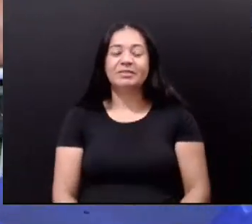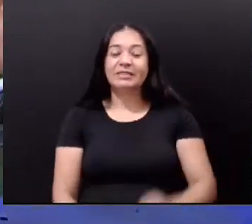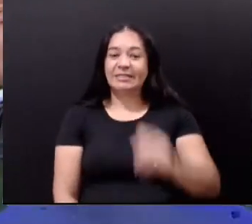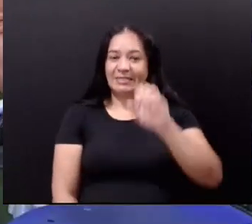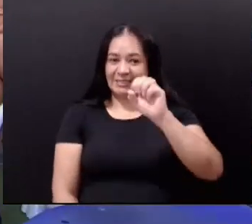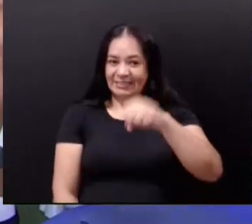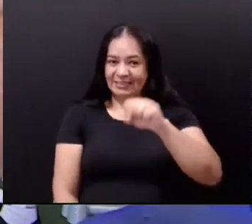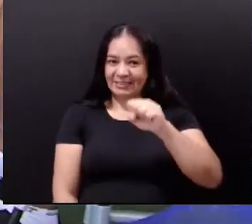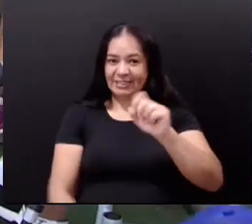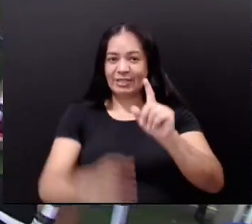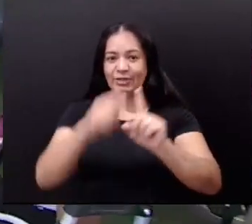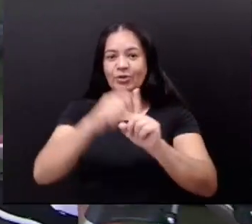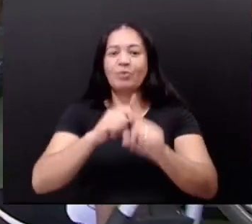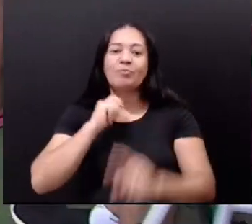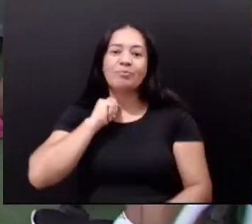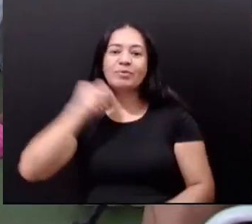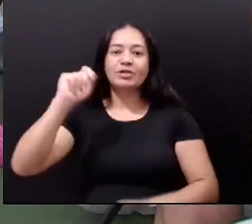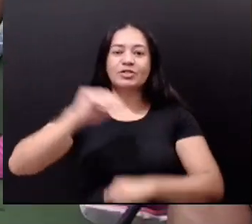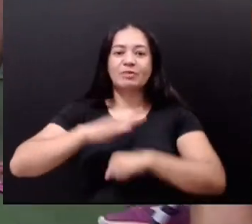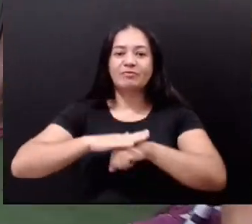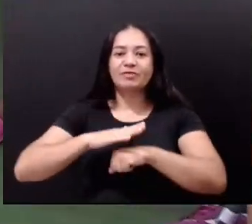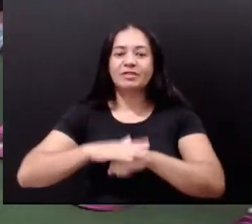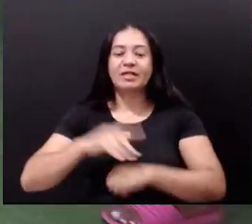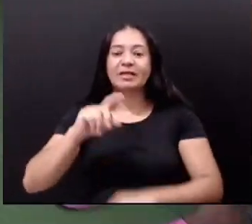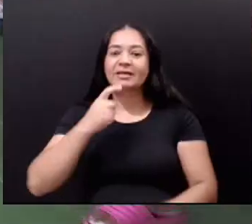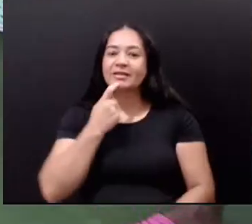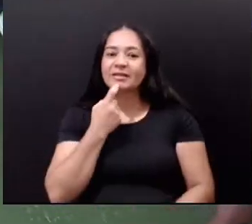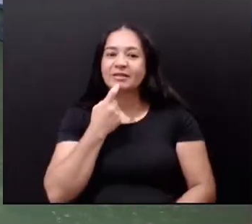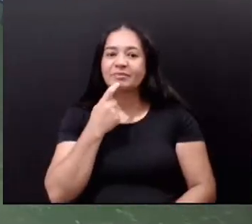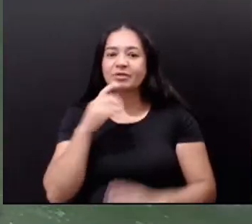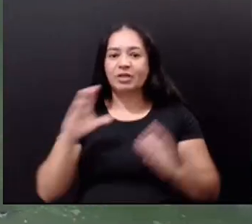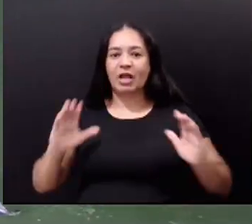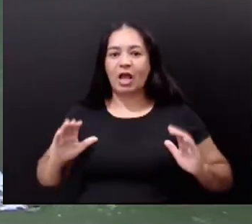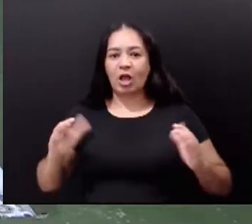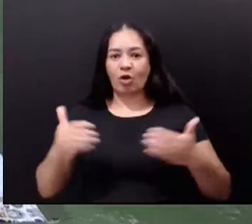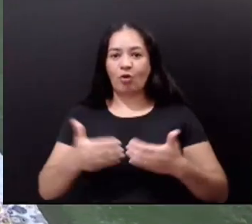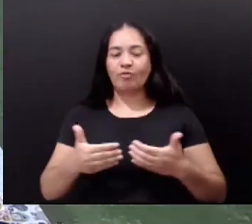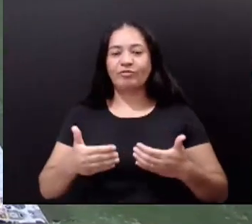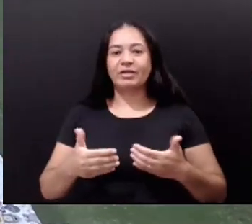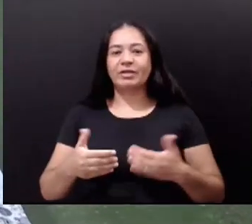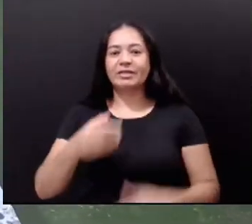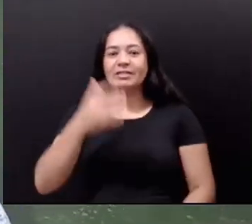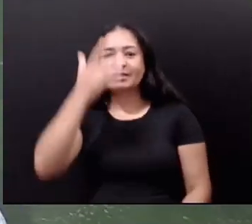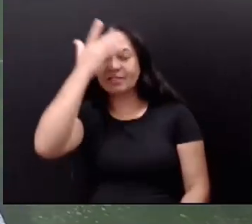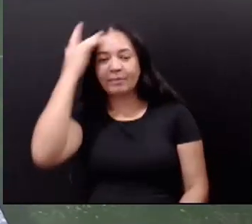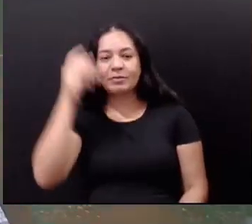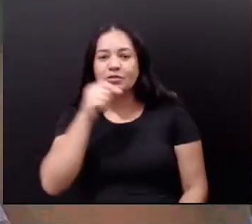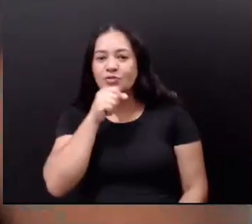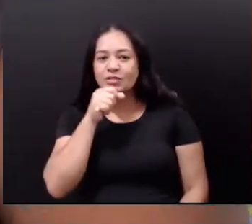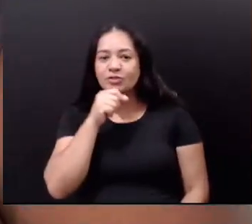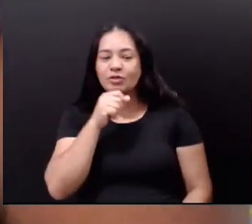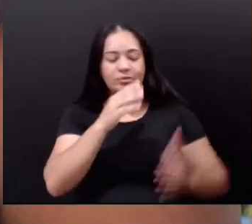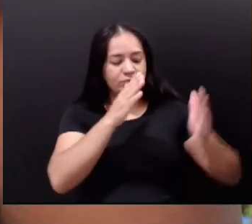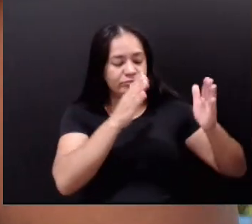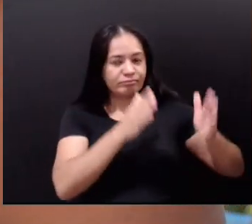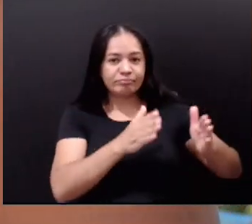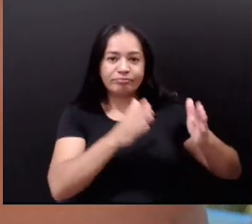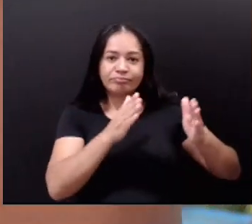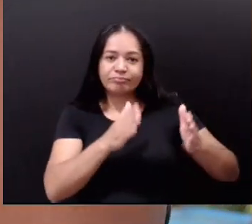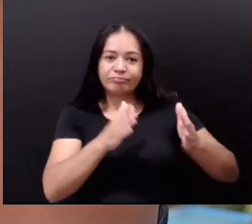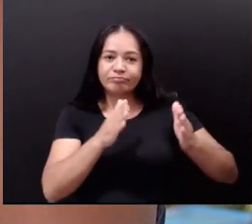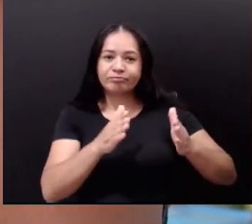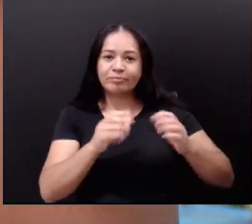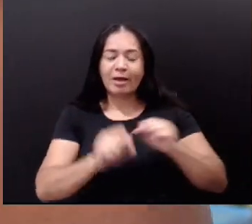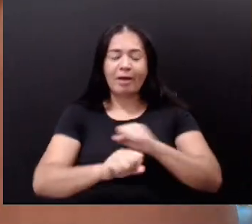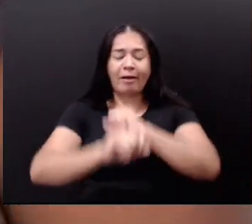vai ser realizada aqui em Campinas a Conferência da Pessoa Idosa. E aí a gente entende que o processo de conferência ele não é tão claro assim, né, para